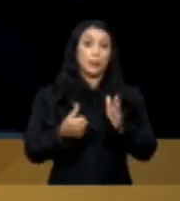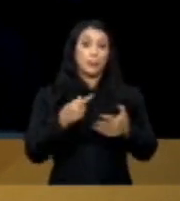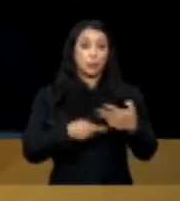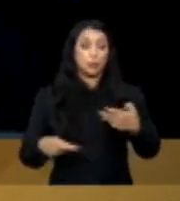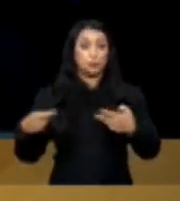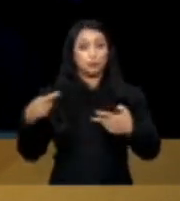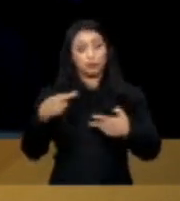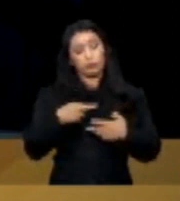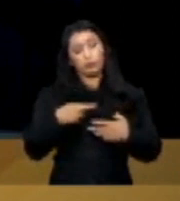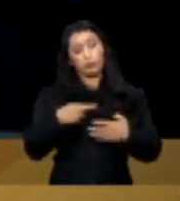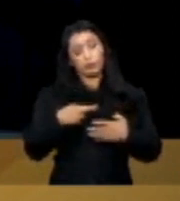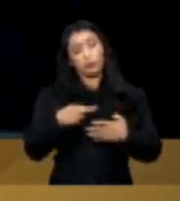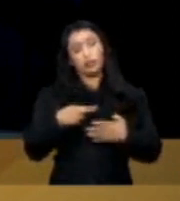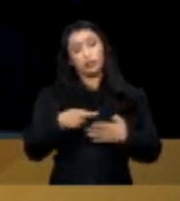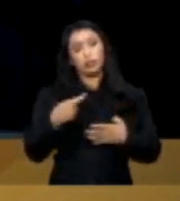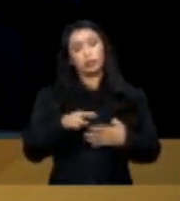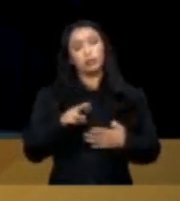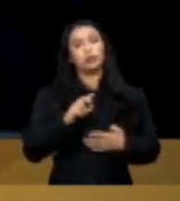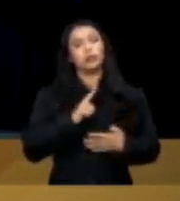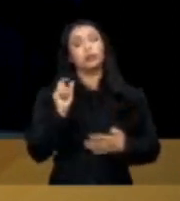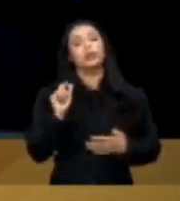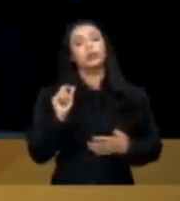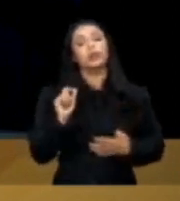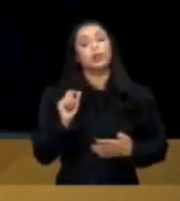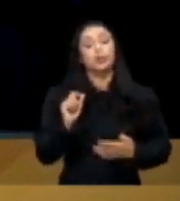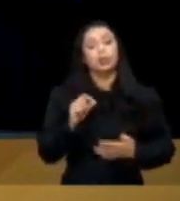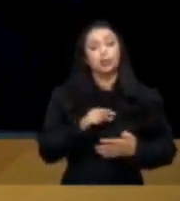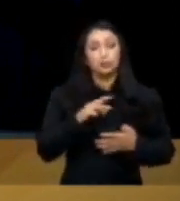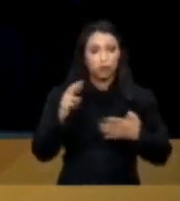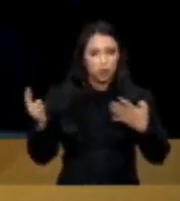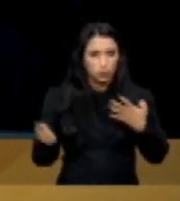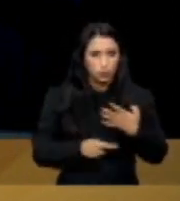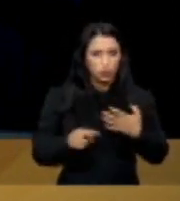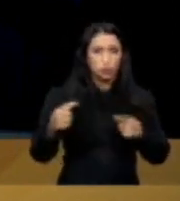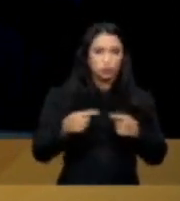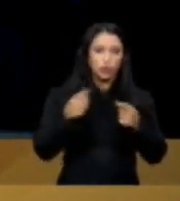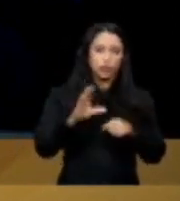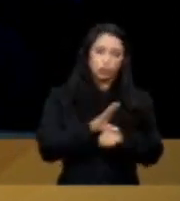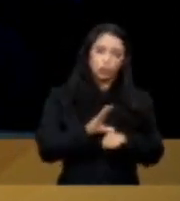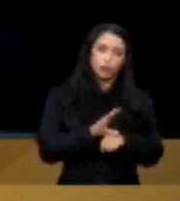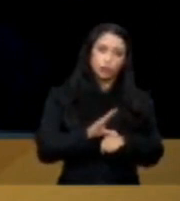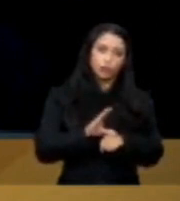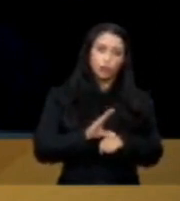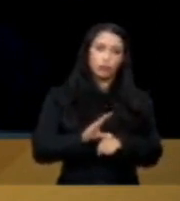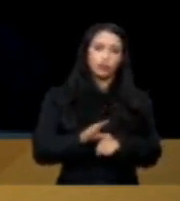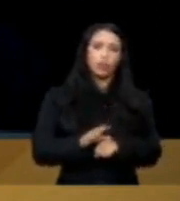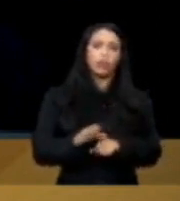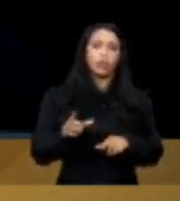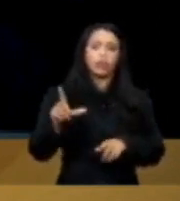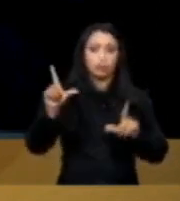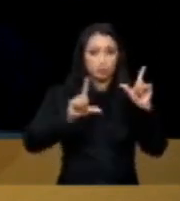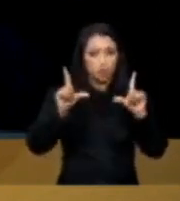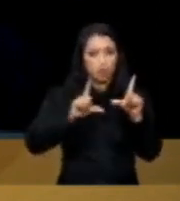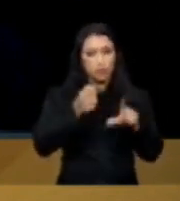extraordinário e também a previsão no artigo 221, inciso 3 da Constituição, que a produção e a programação das emissoras de rádio e televisão deve atender